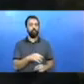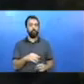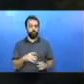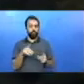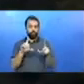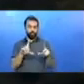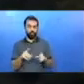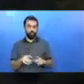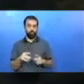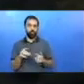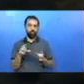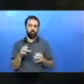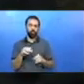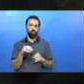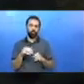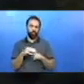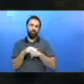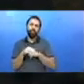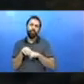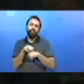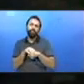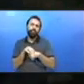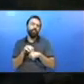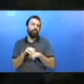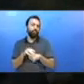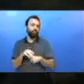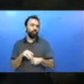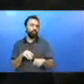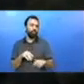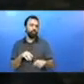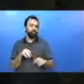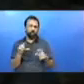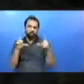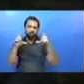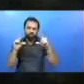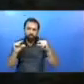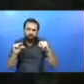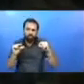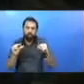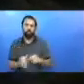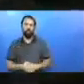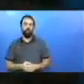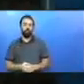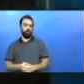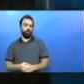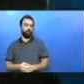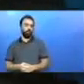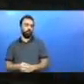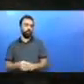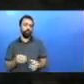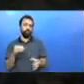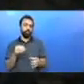boi, só que é uma forma mais carinhosa da gente falar. Nós falamos que é o diminutivo. Vejam, dentro da